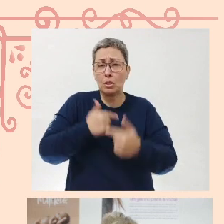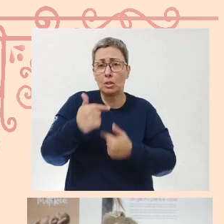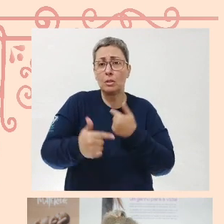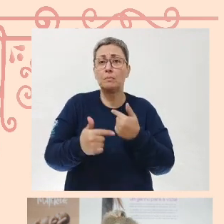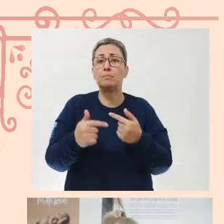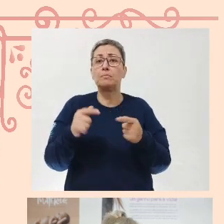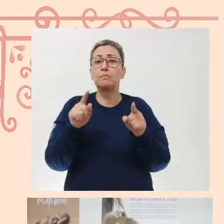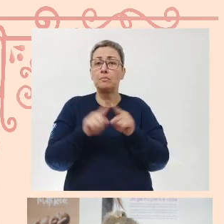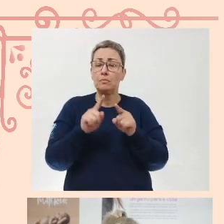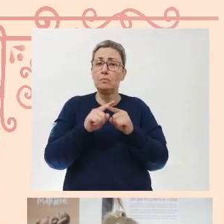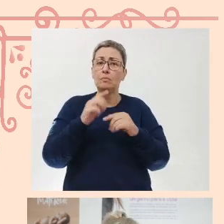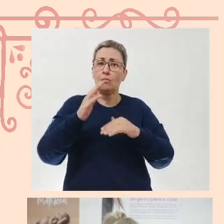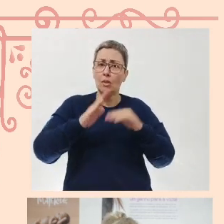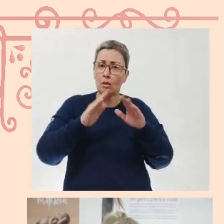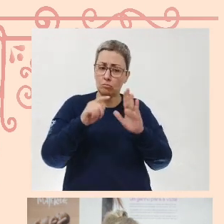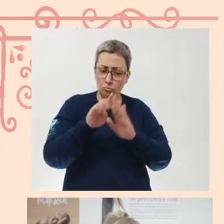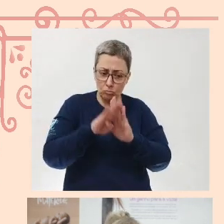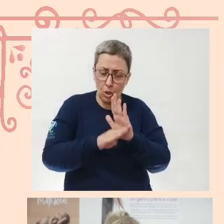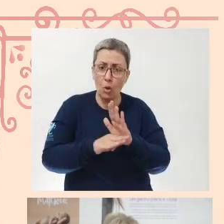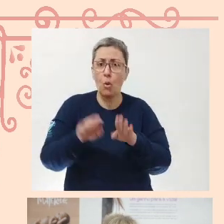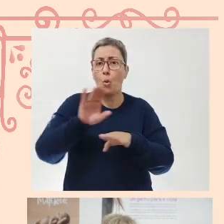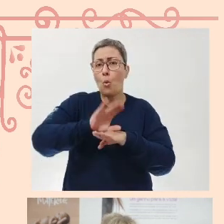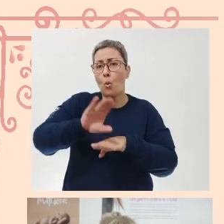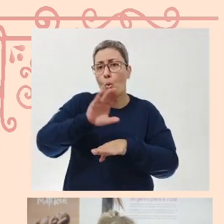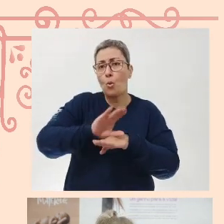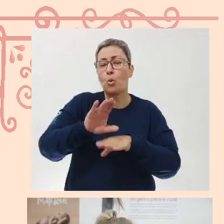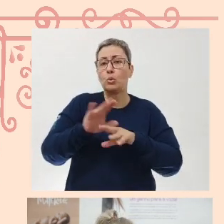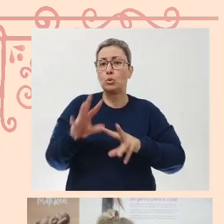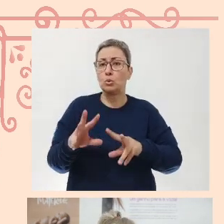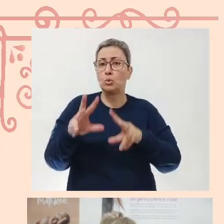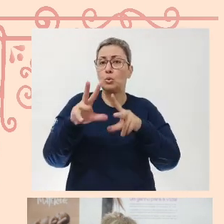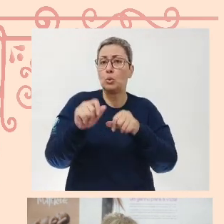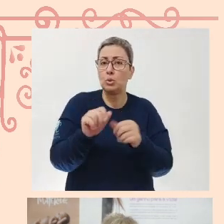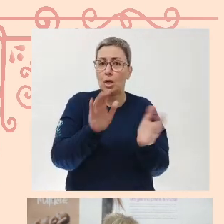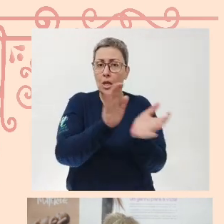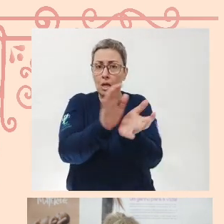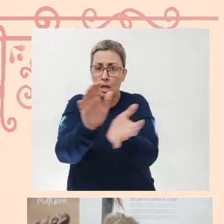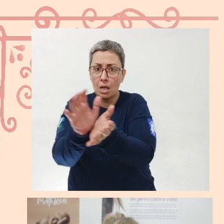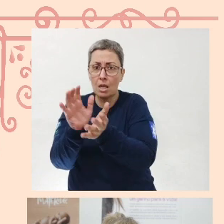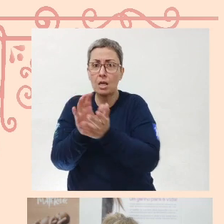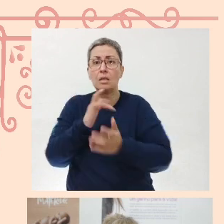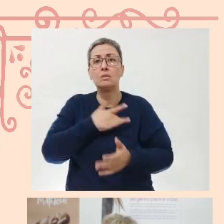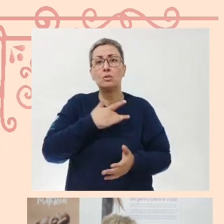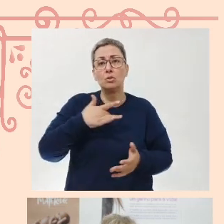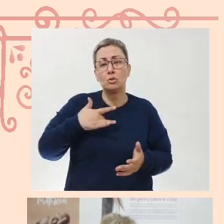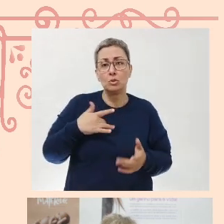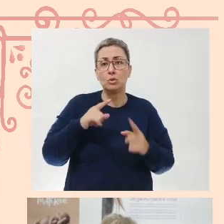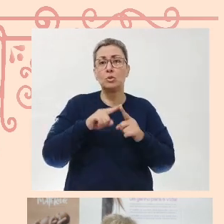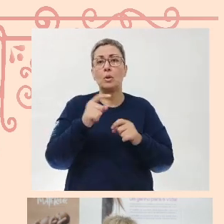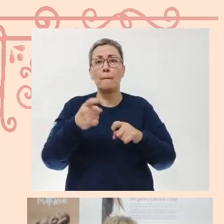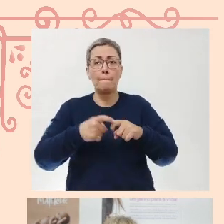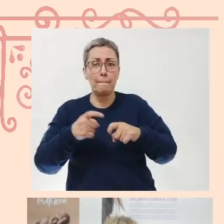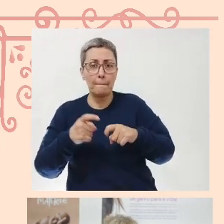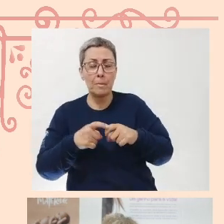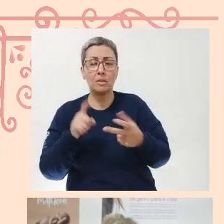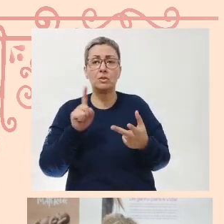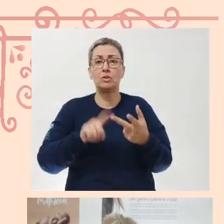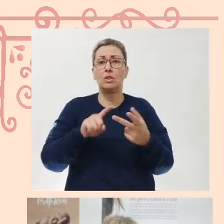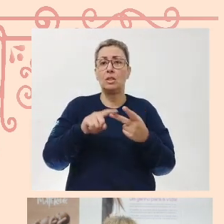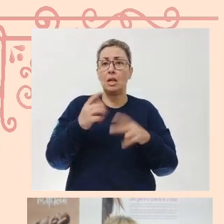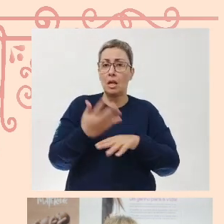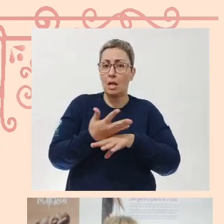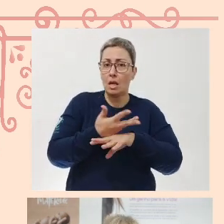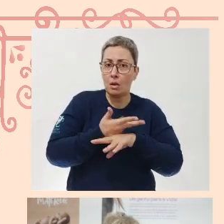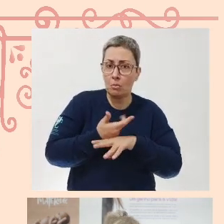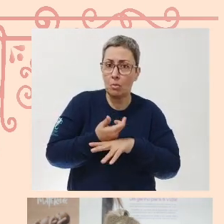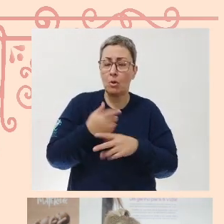dos nossos trabalhos, realizamos cursos para todas as equipes de saúde,